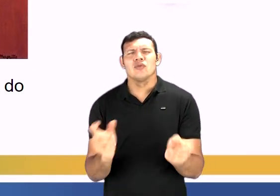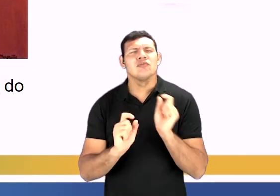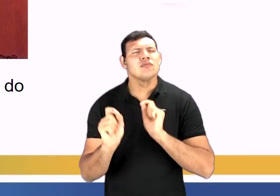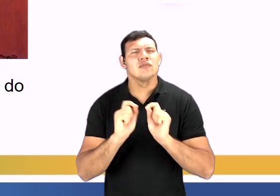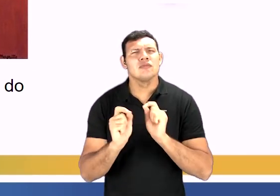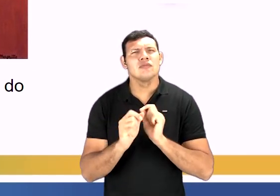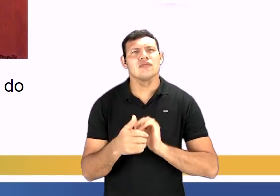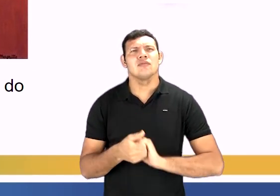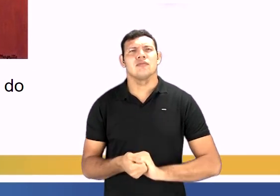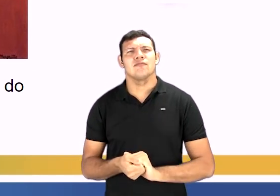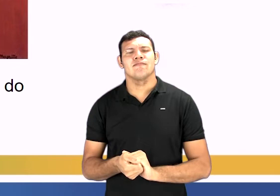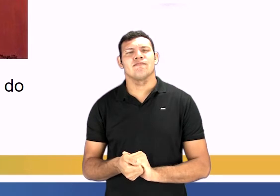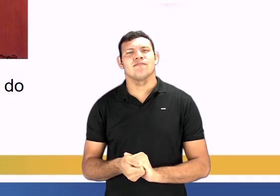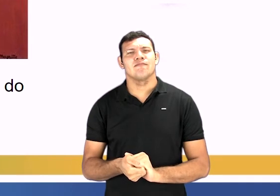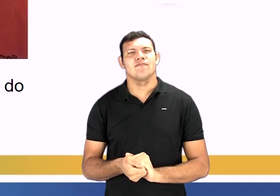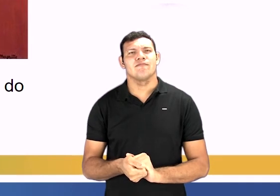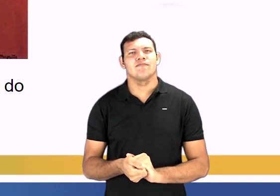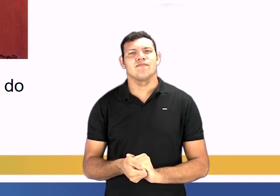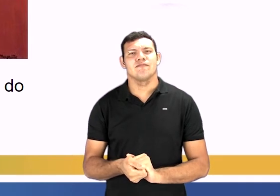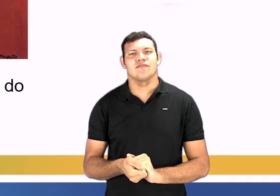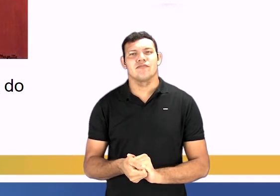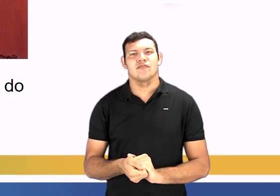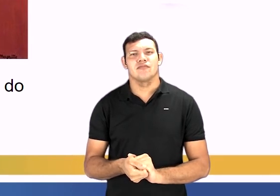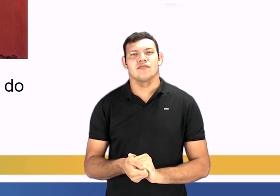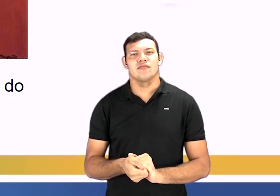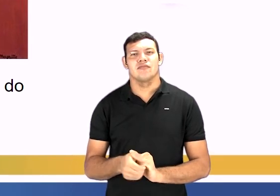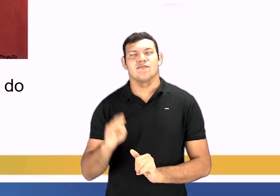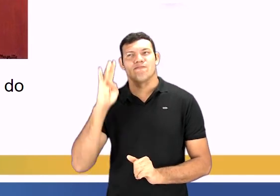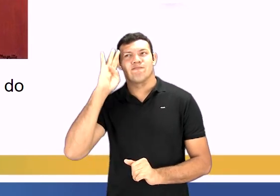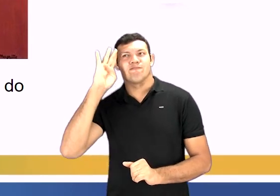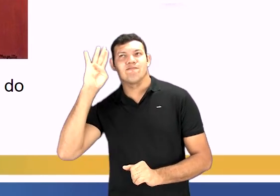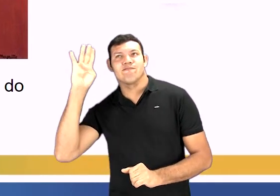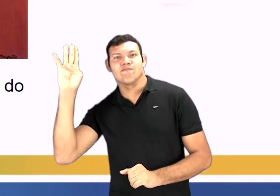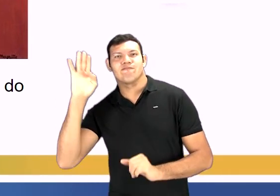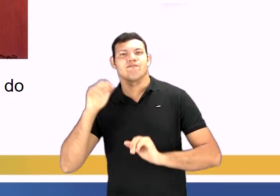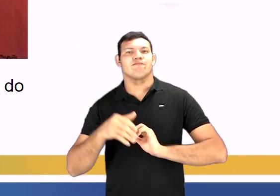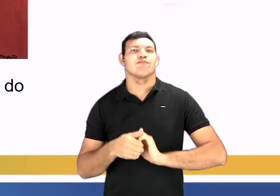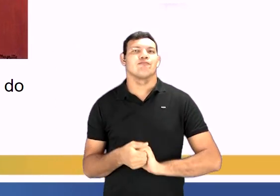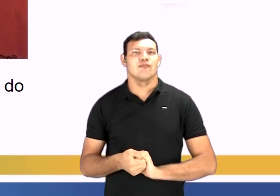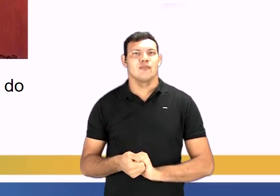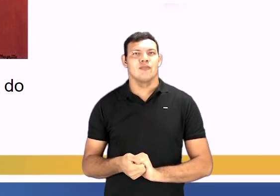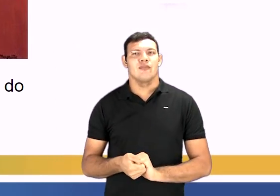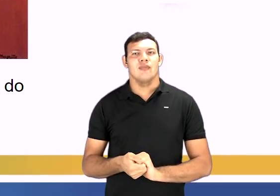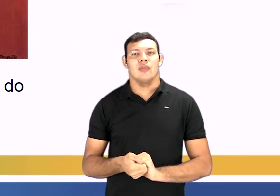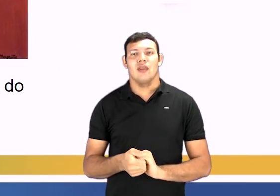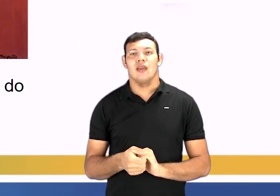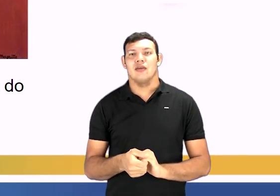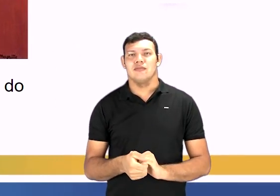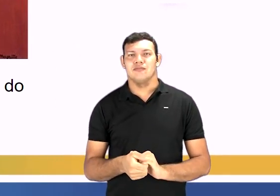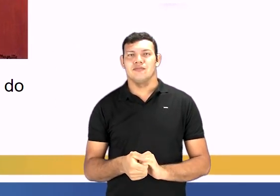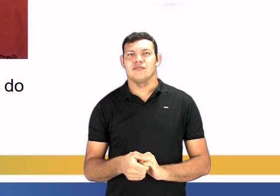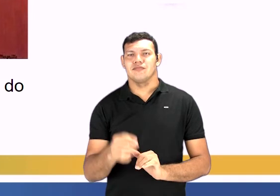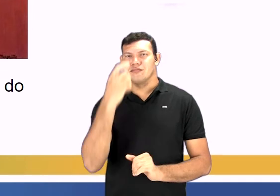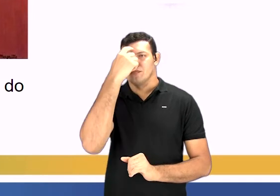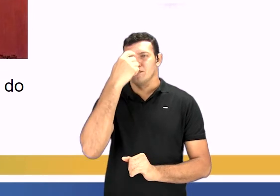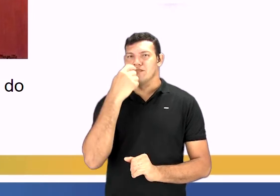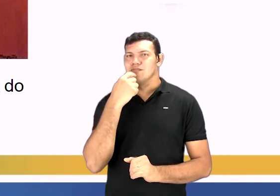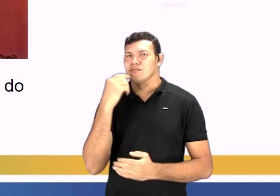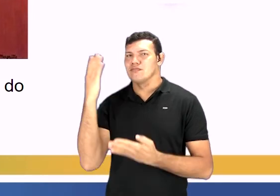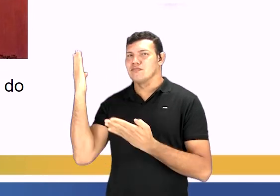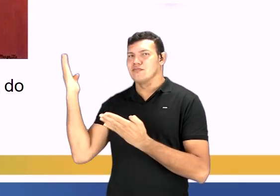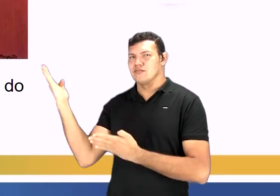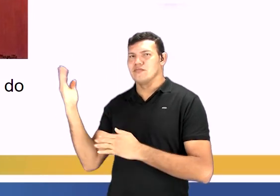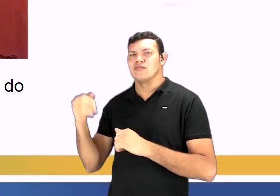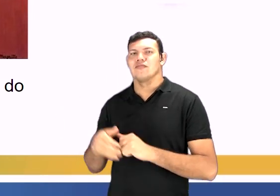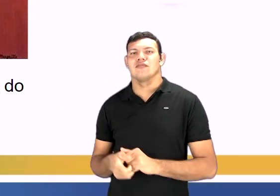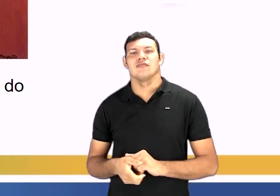ou seja, traz cenas que sugerem sonhos. Essa obra que vocês estão vendo é Os Amantes de René